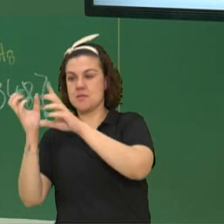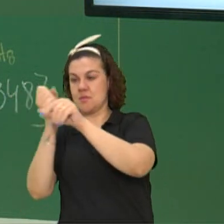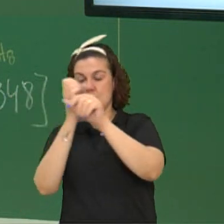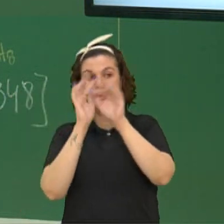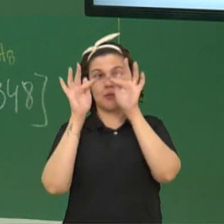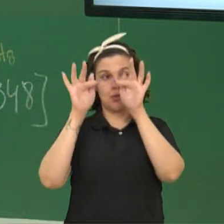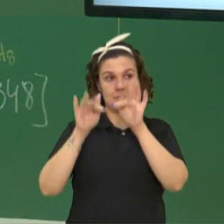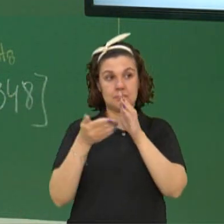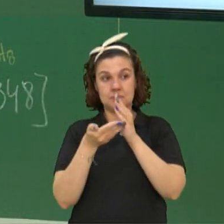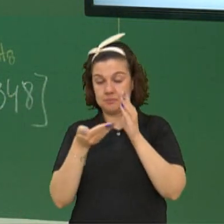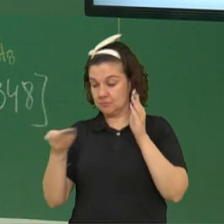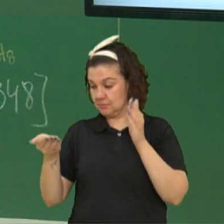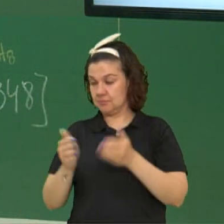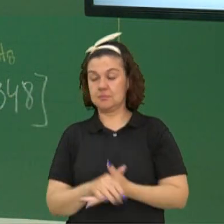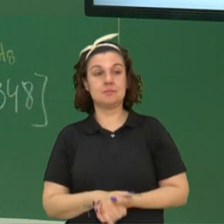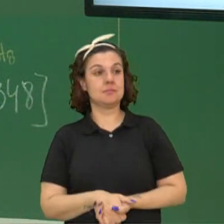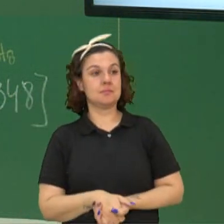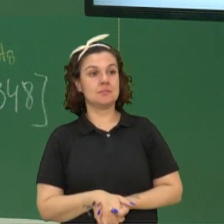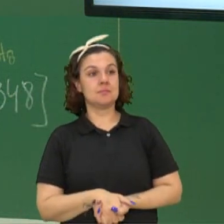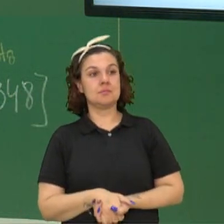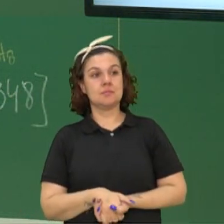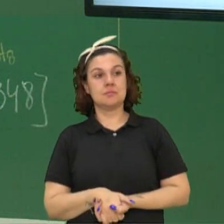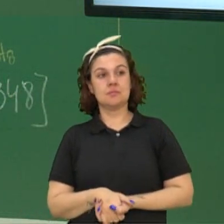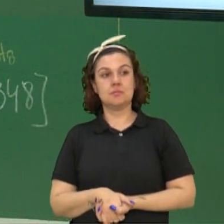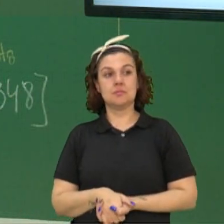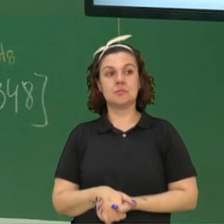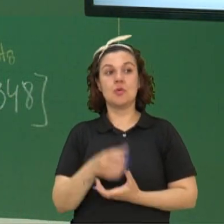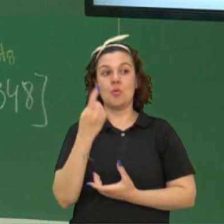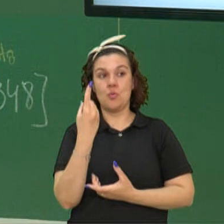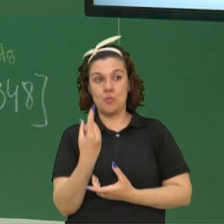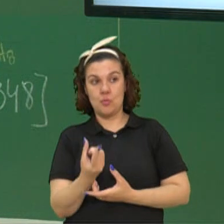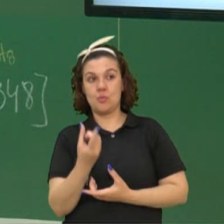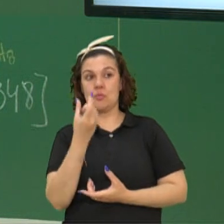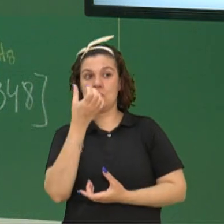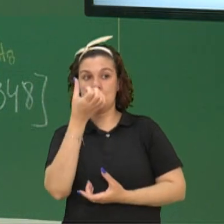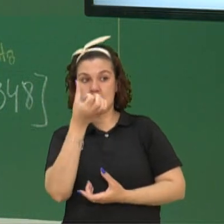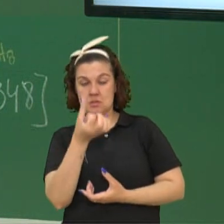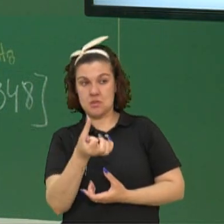somas todas, eu tenho que o ΔH final é menos